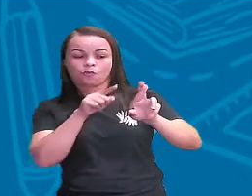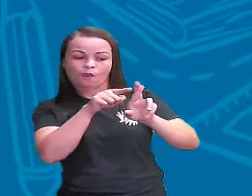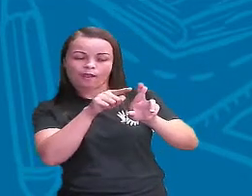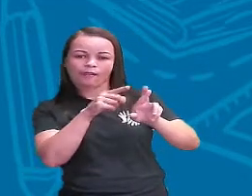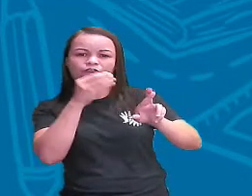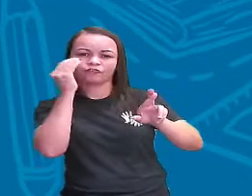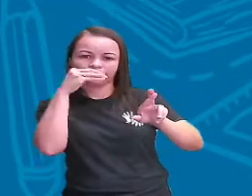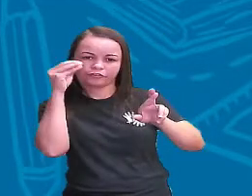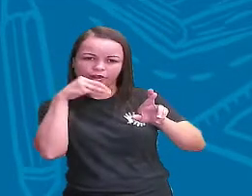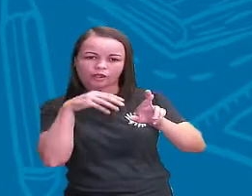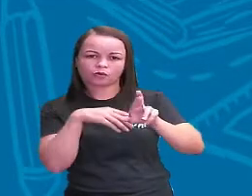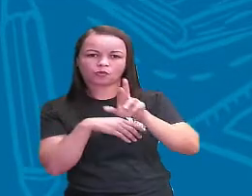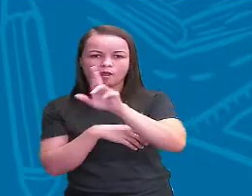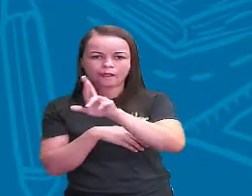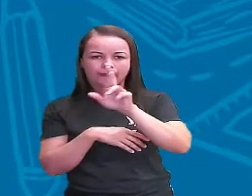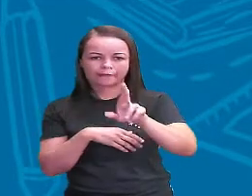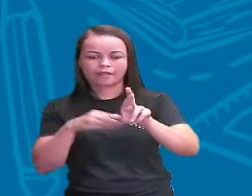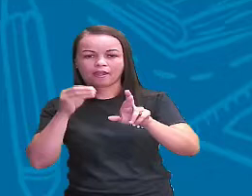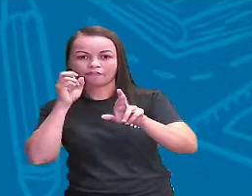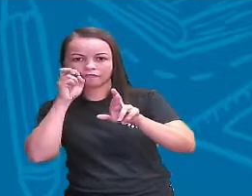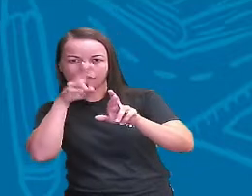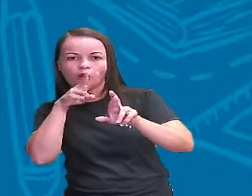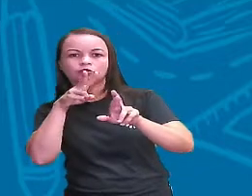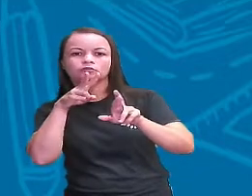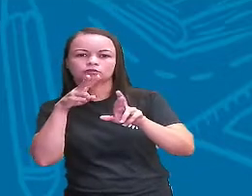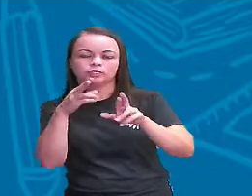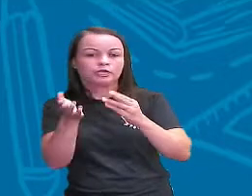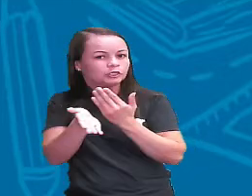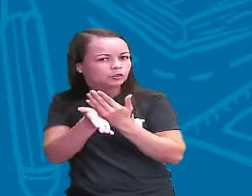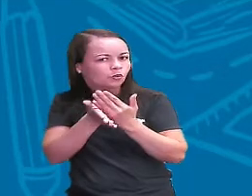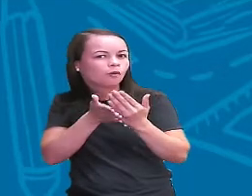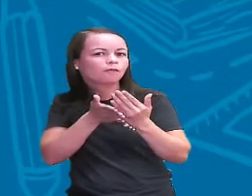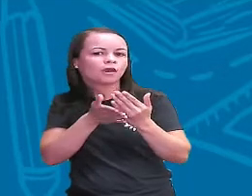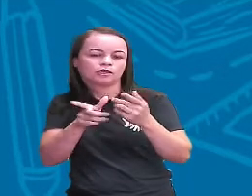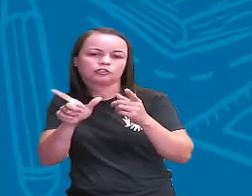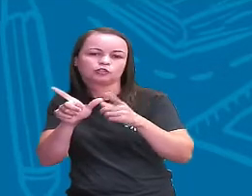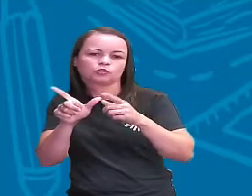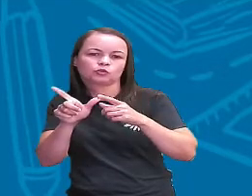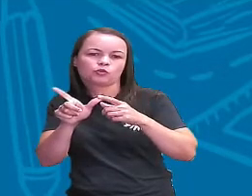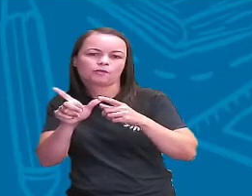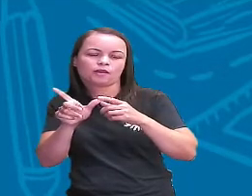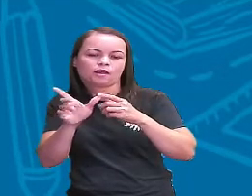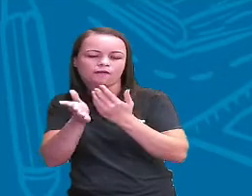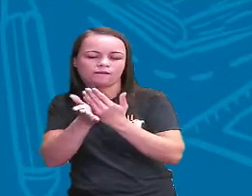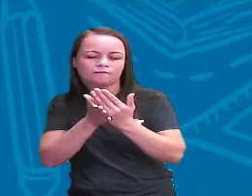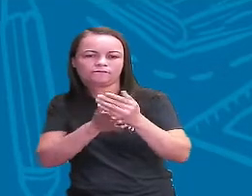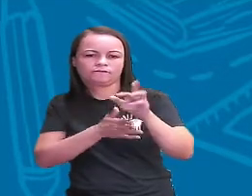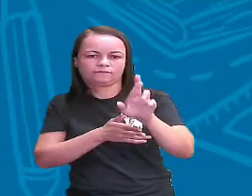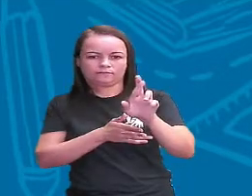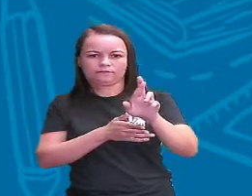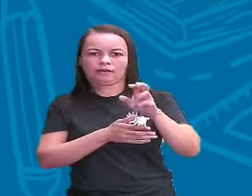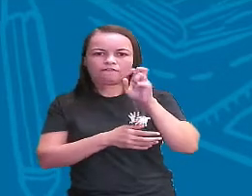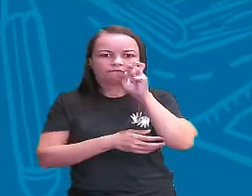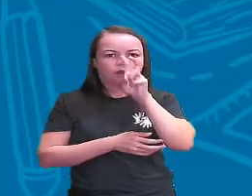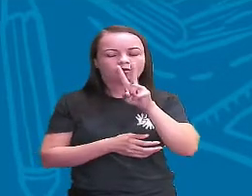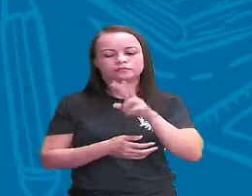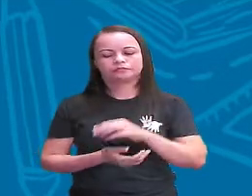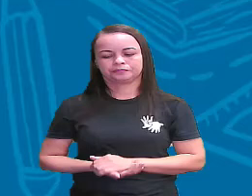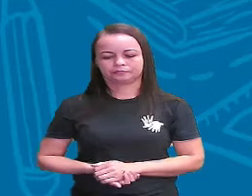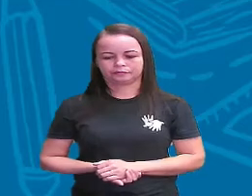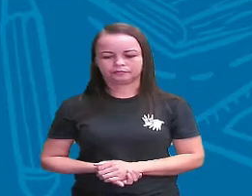dois R's. E no início, né, um R, que tem o som forte. Então, atenção. Aqui, ó,